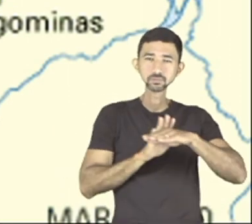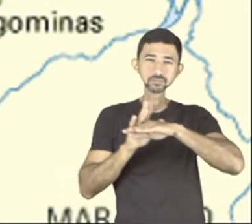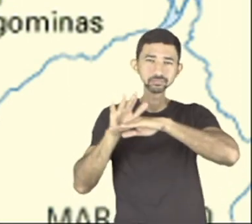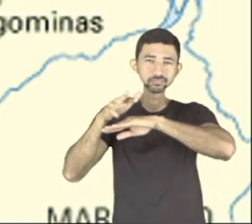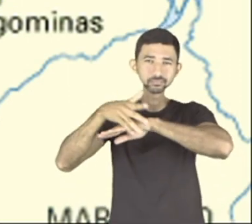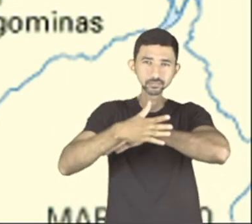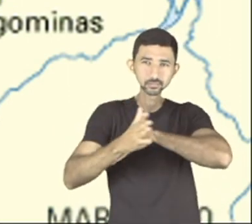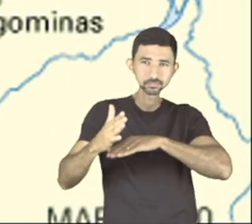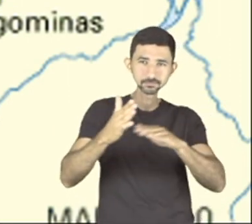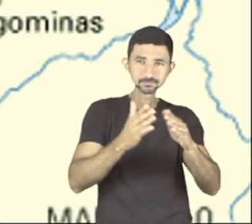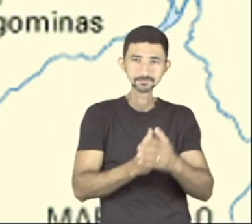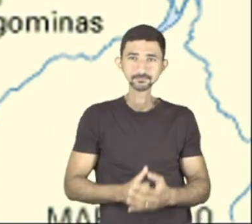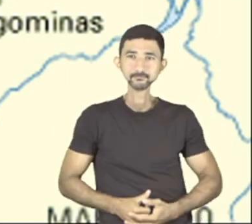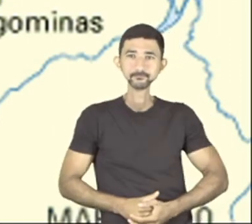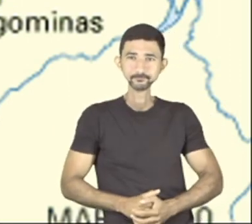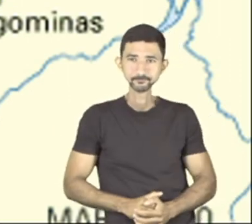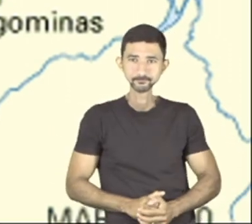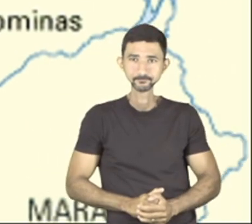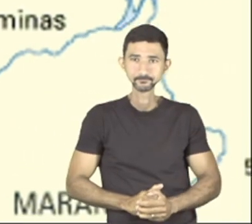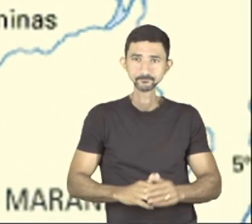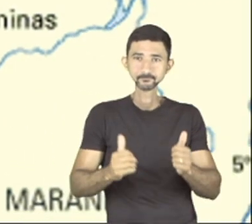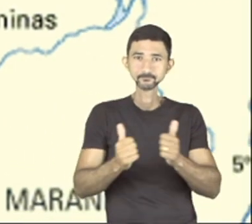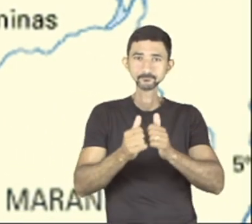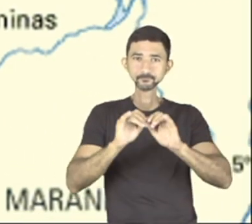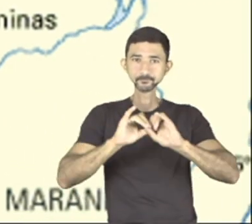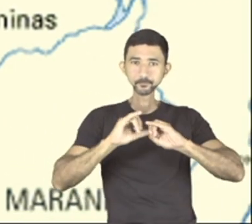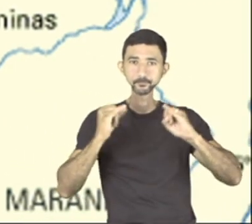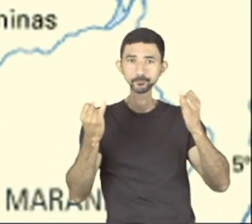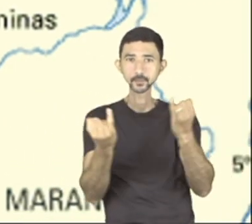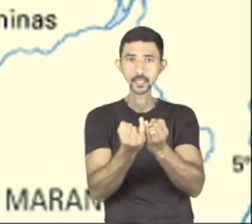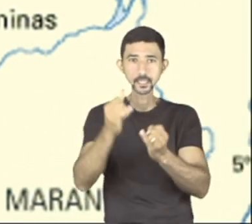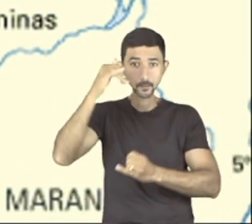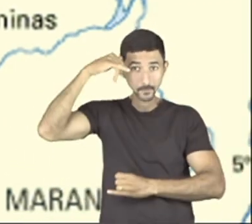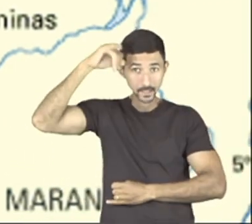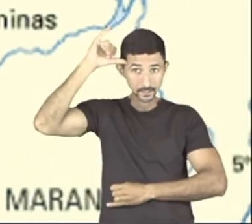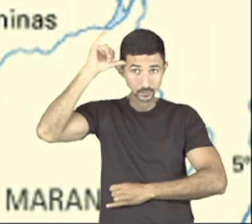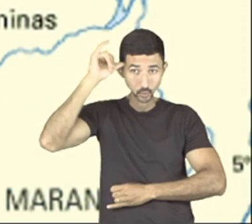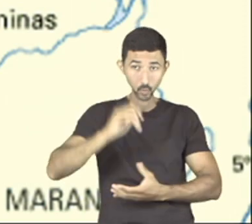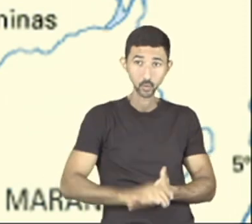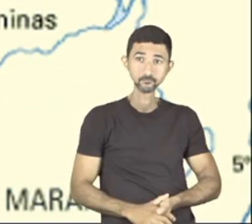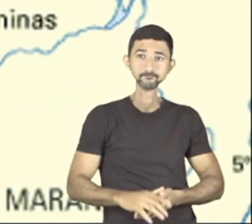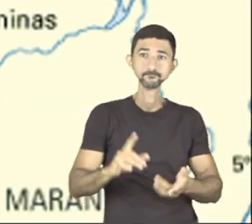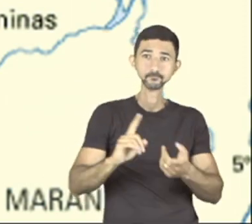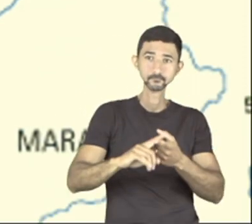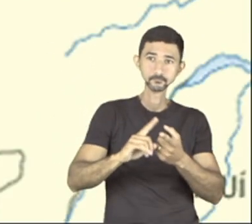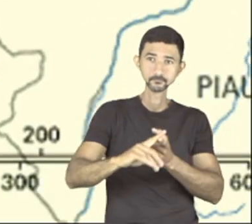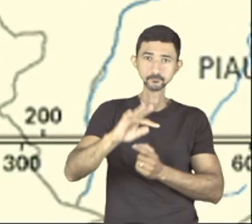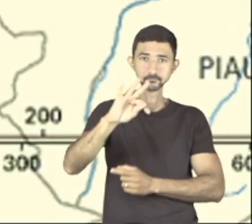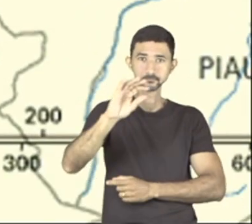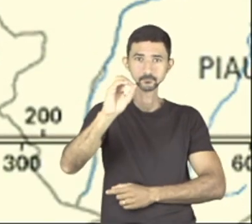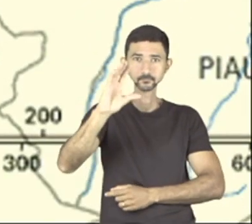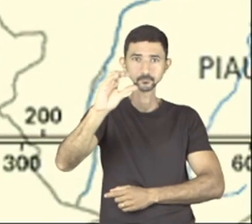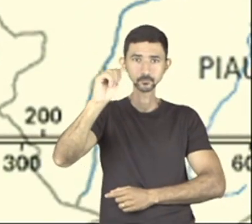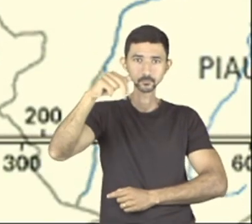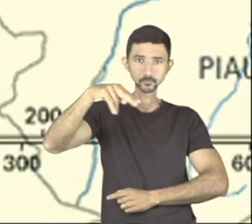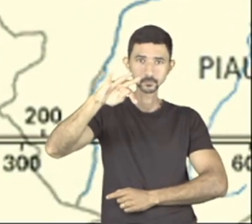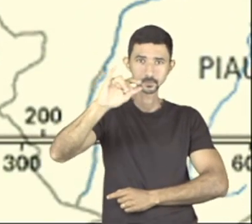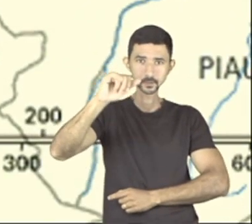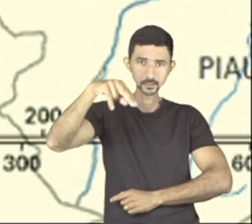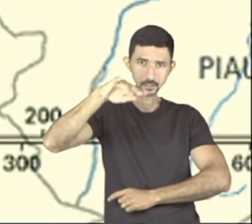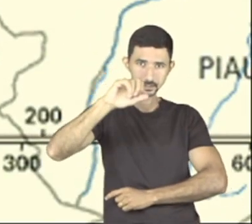foz da Ilha do Marajó. Também o Rio Tocantins, o Rio Capim,